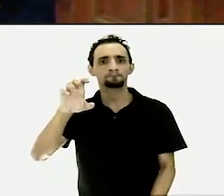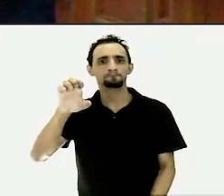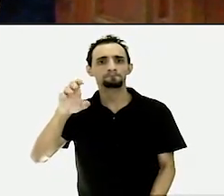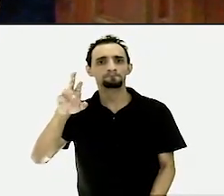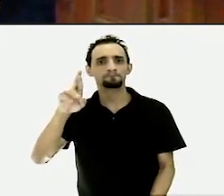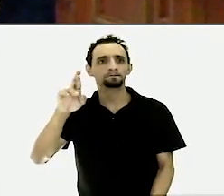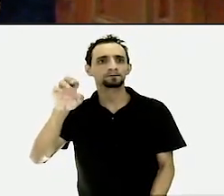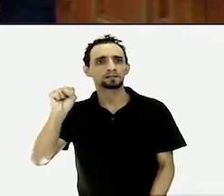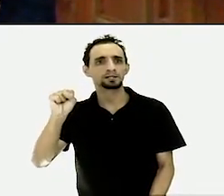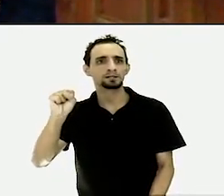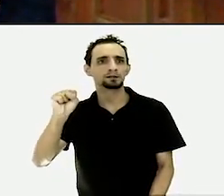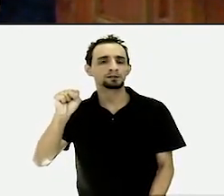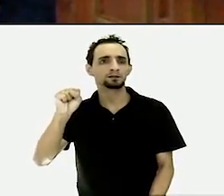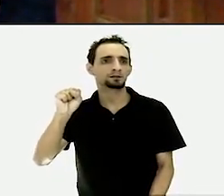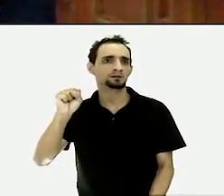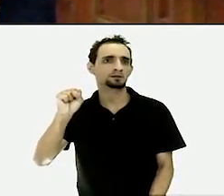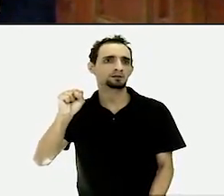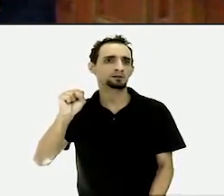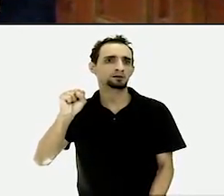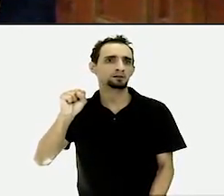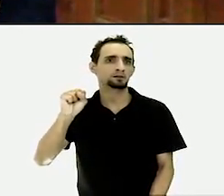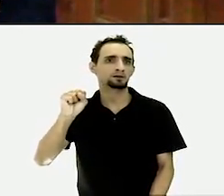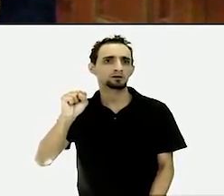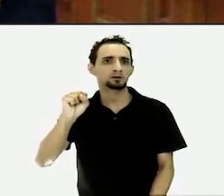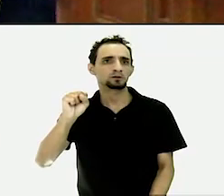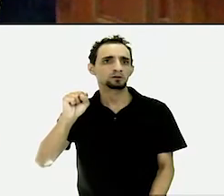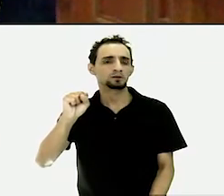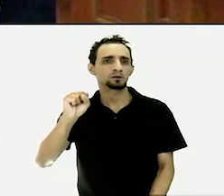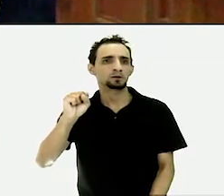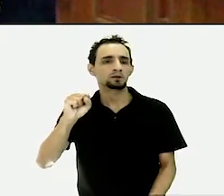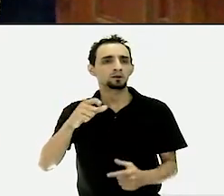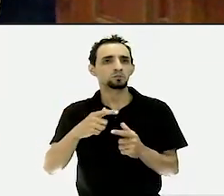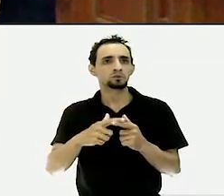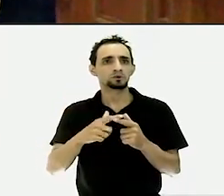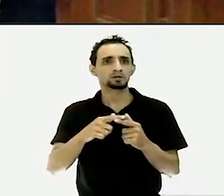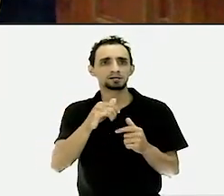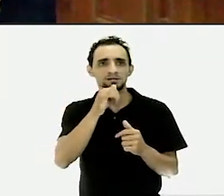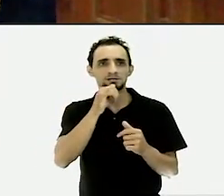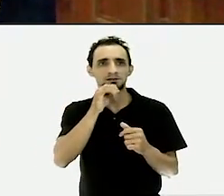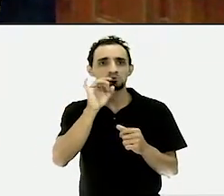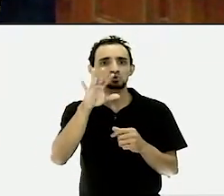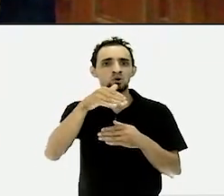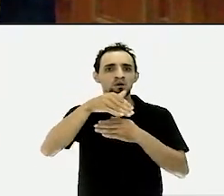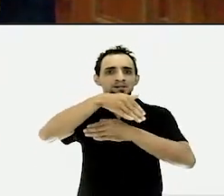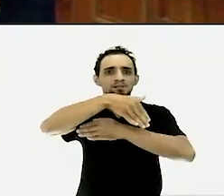até tem que pegar o carro e ir até a sua casa. Só que tem algumas pessoas que trabalham lá que não têm veículo. Então,